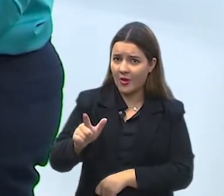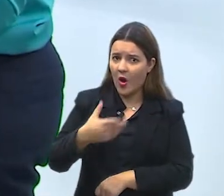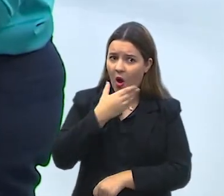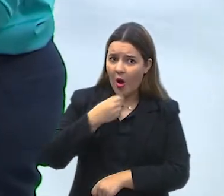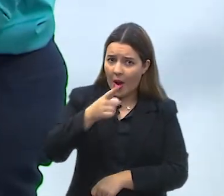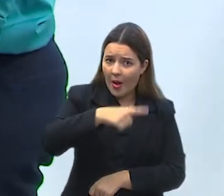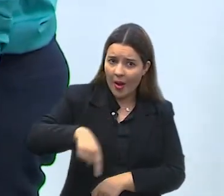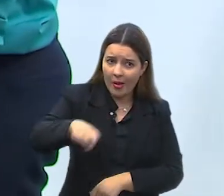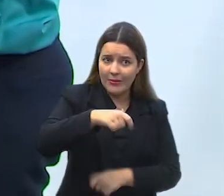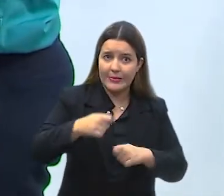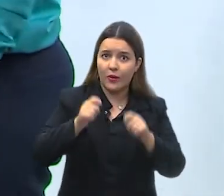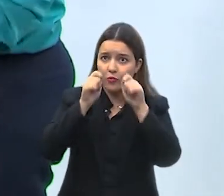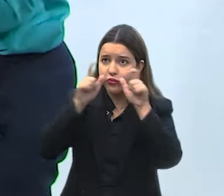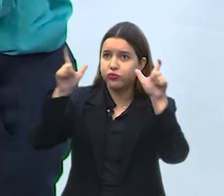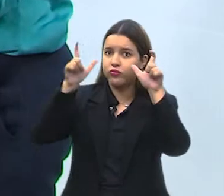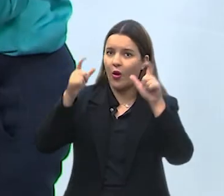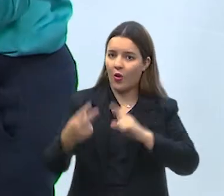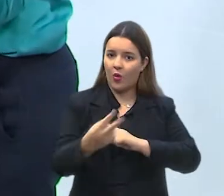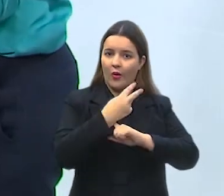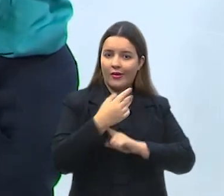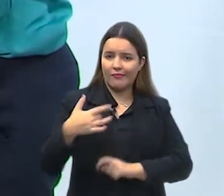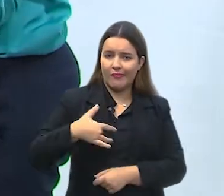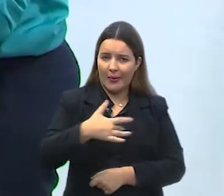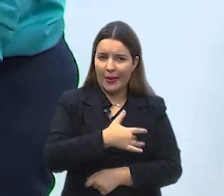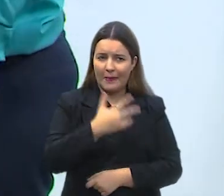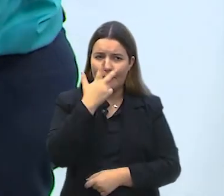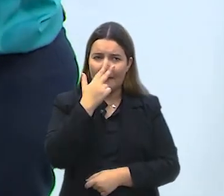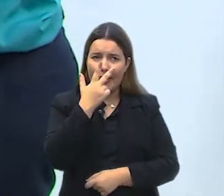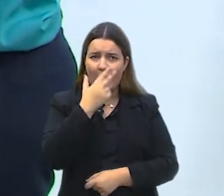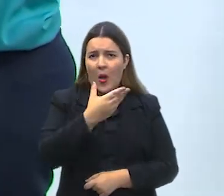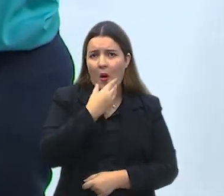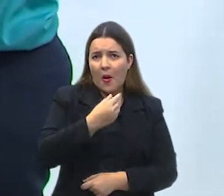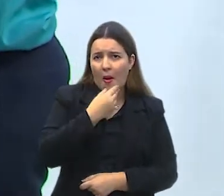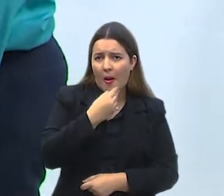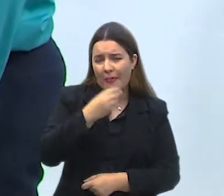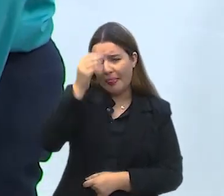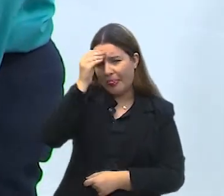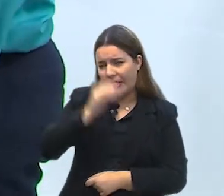homens se cuidarem, afinal, às vezes eles deixam a saúde um pouquinho para lá.